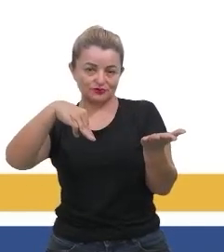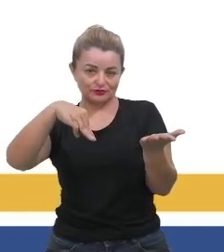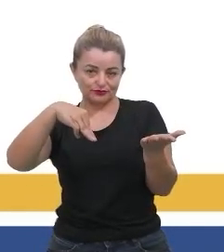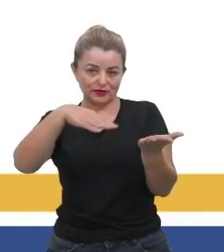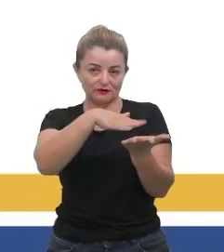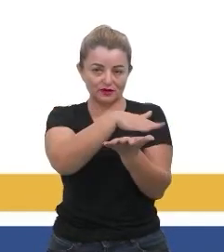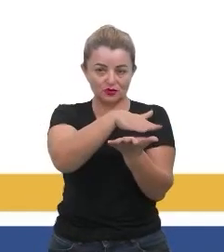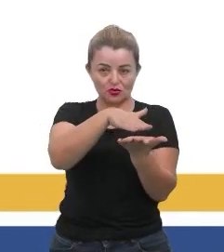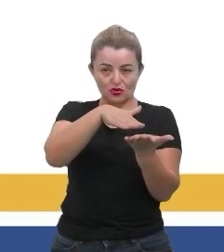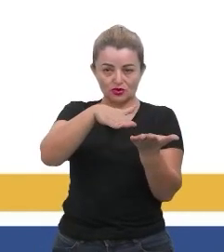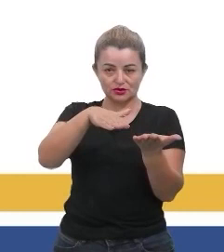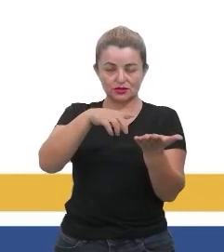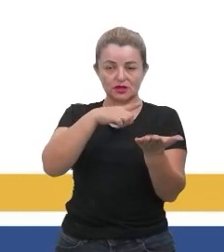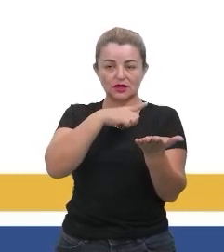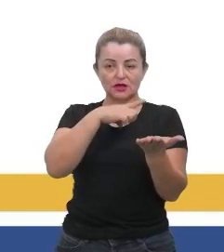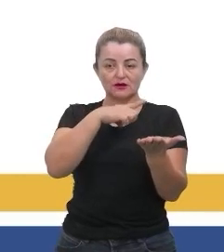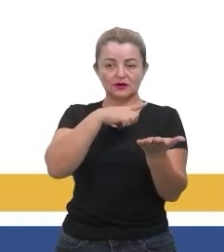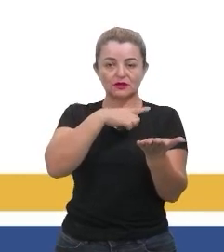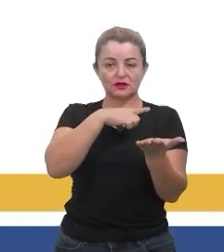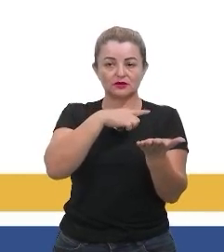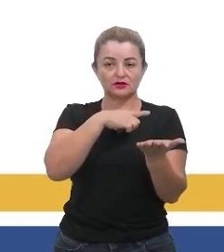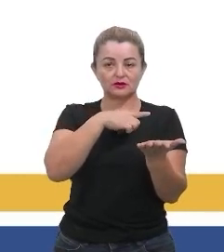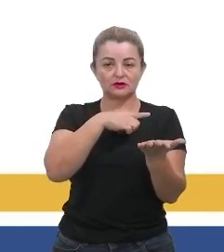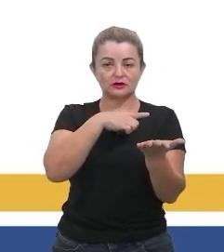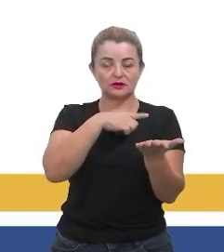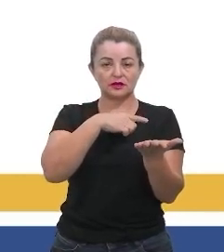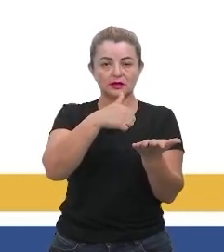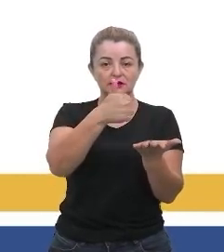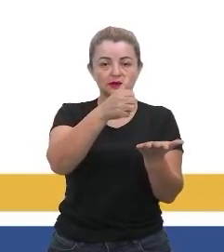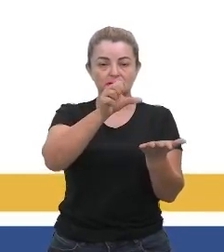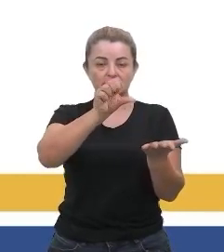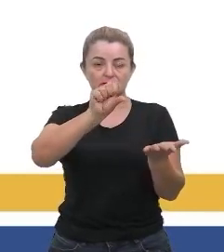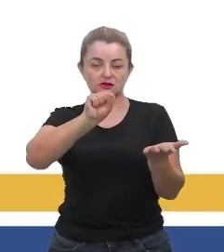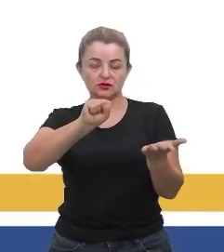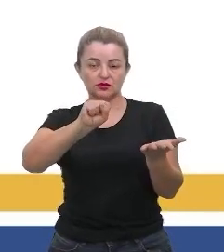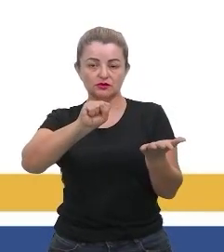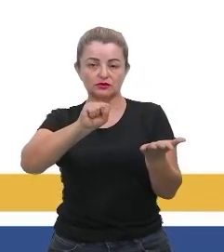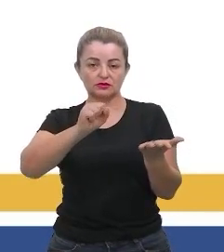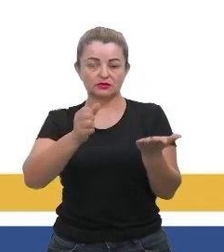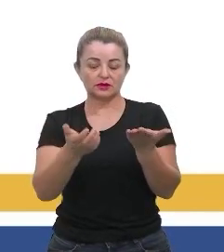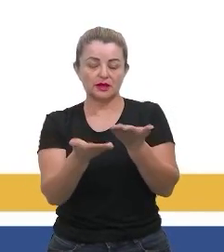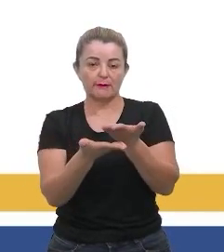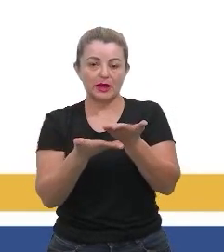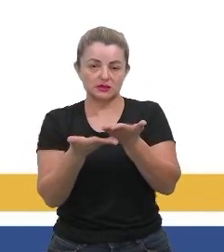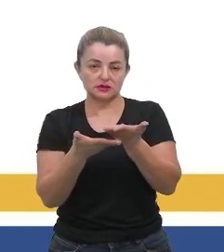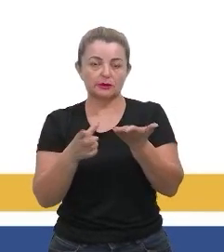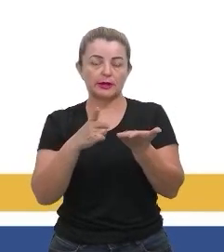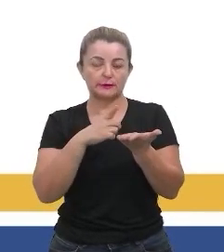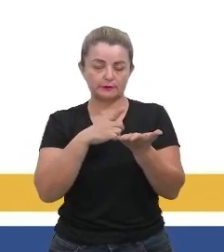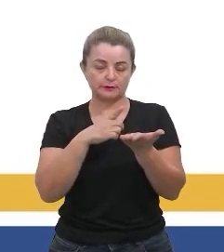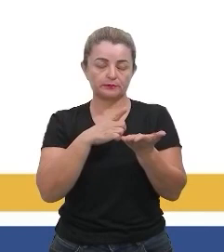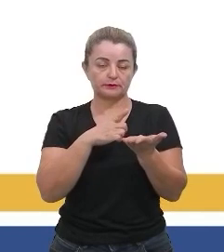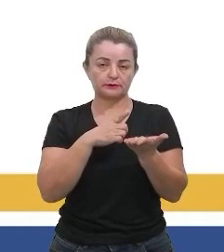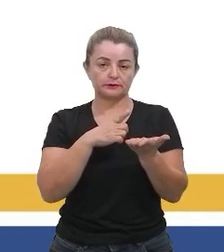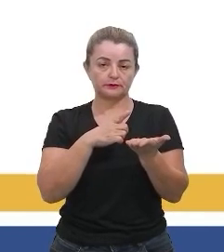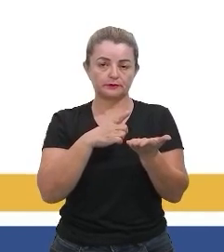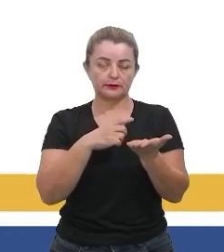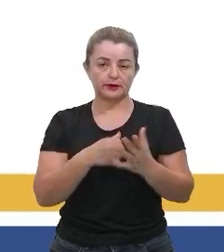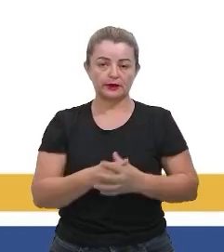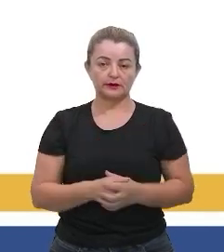tenho 6 de diâmetro aqui e tenho 18 de diâmetro aqui na base. Vamos à resolução.